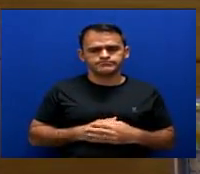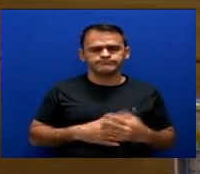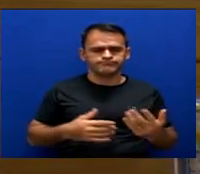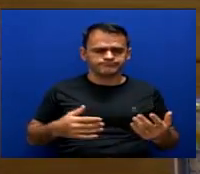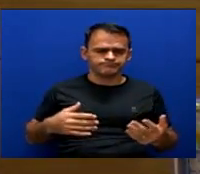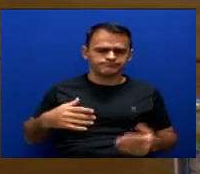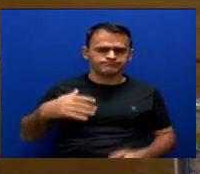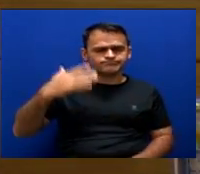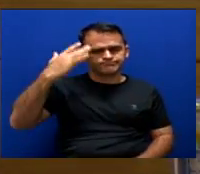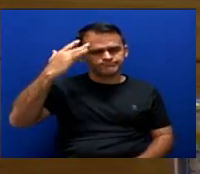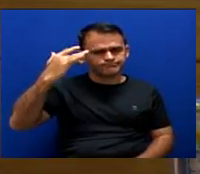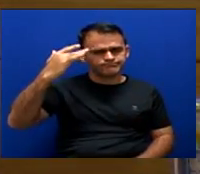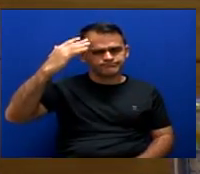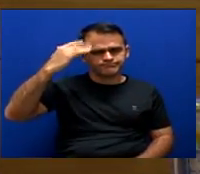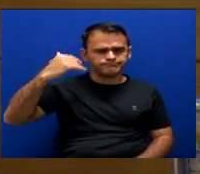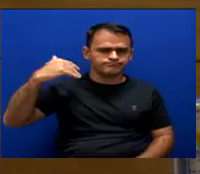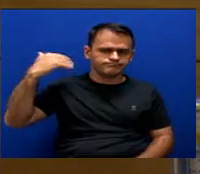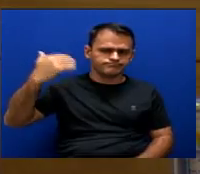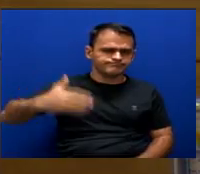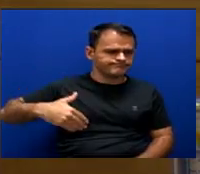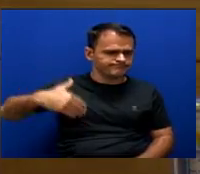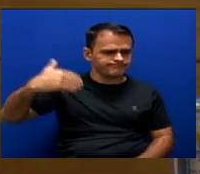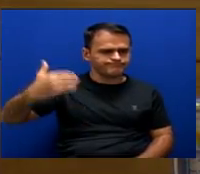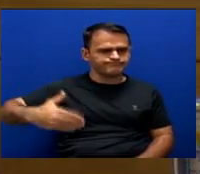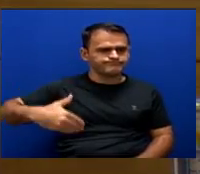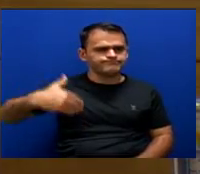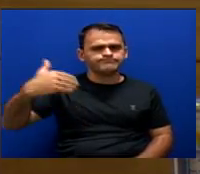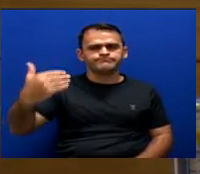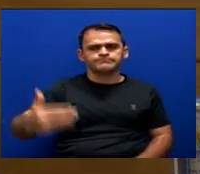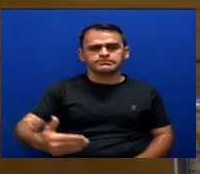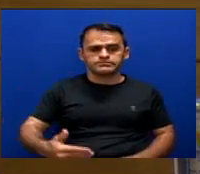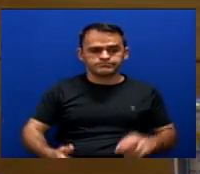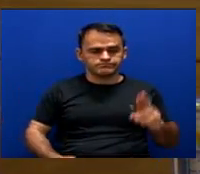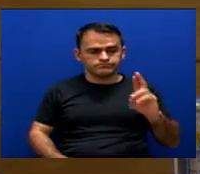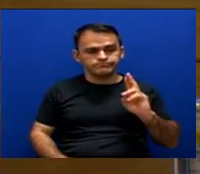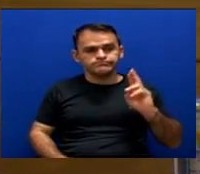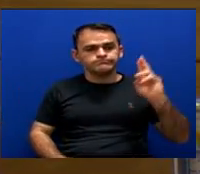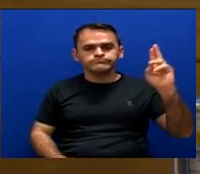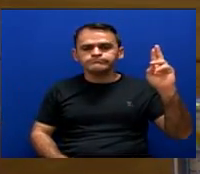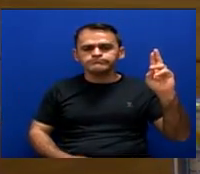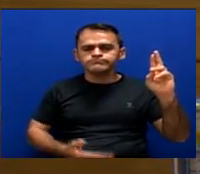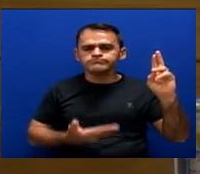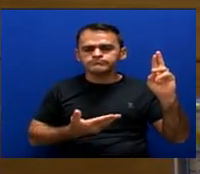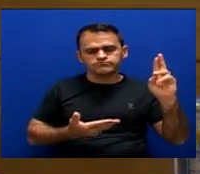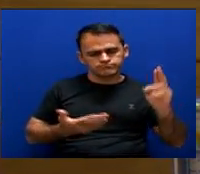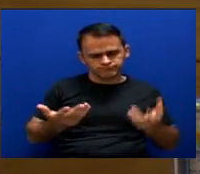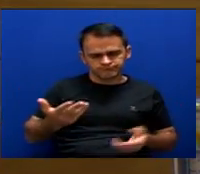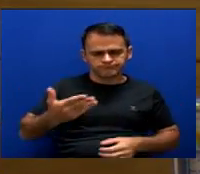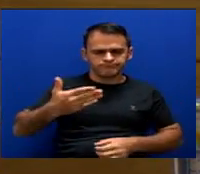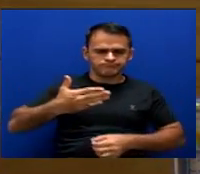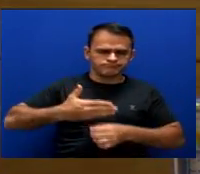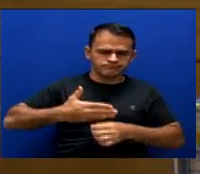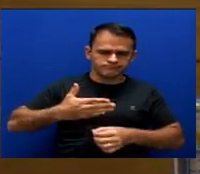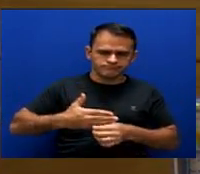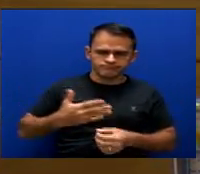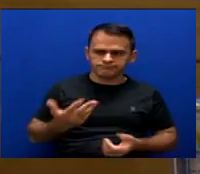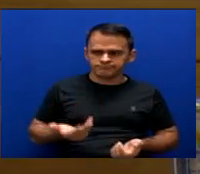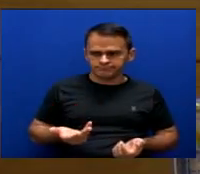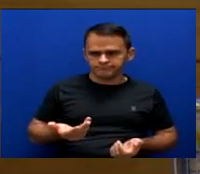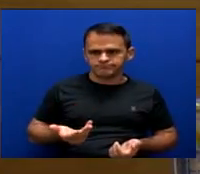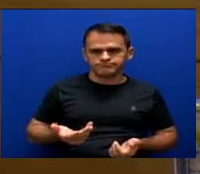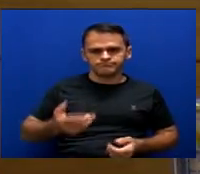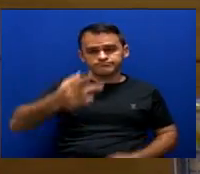cada dia que passa a responsabilidade está ficando mais por conta do município logo os municípios